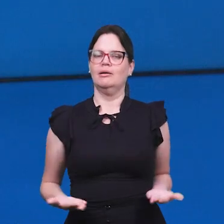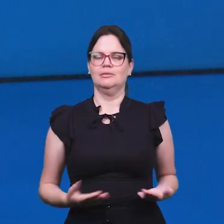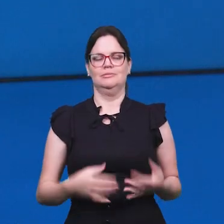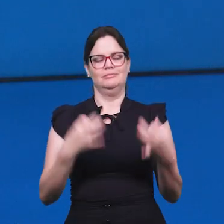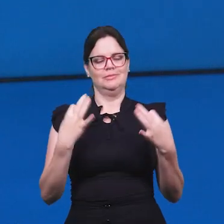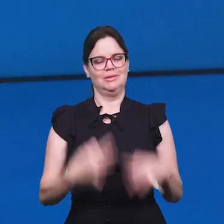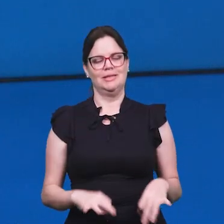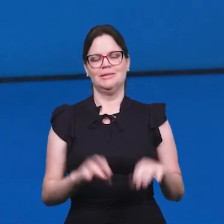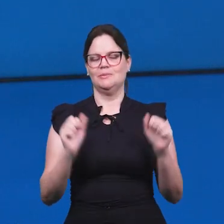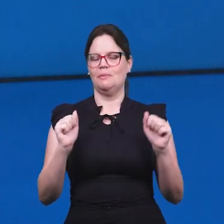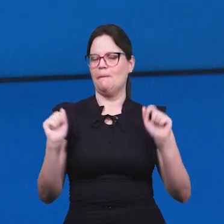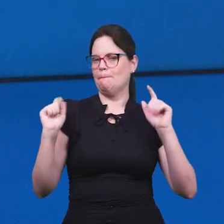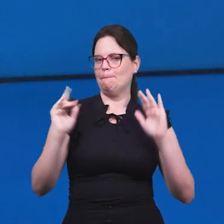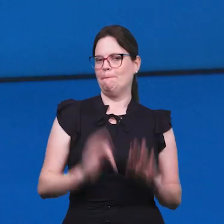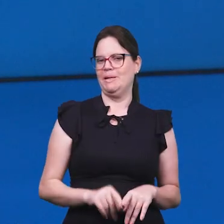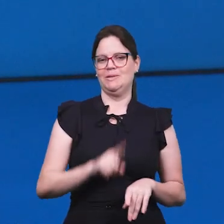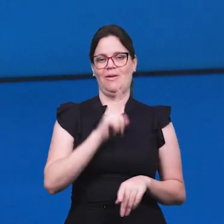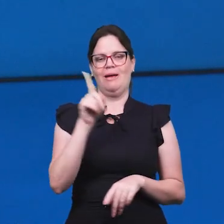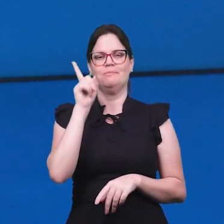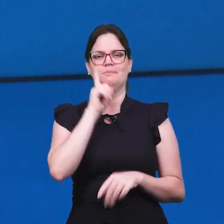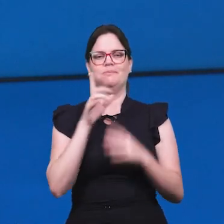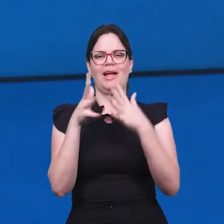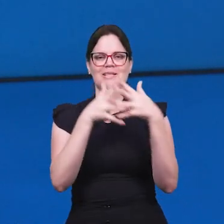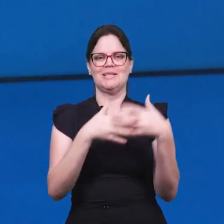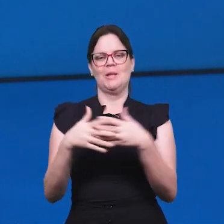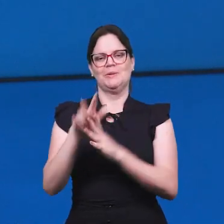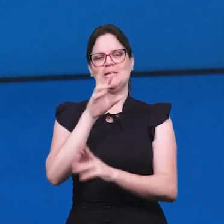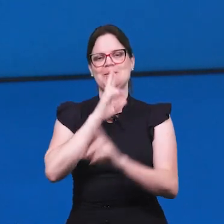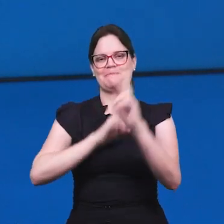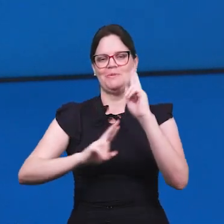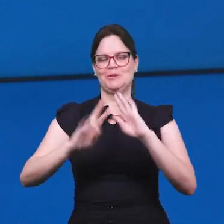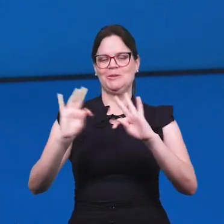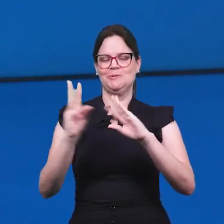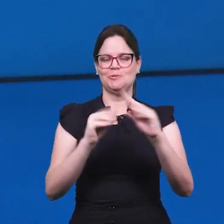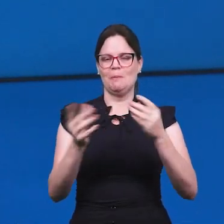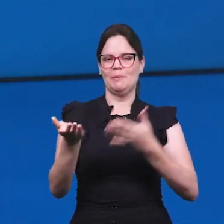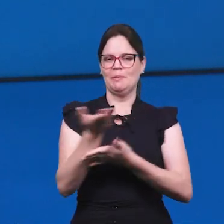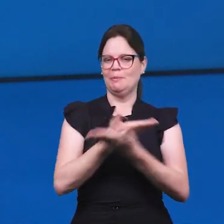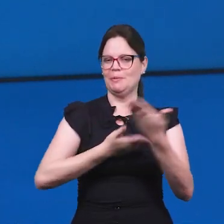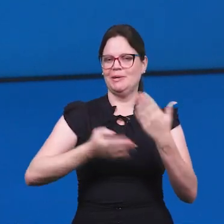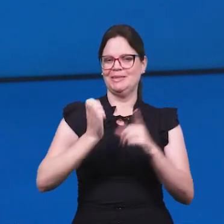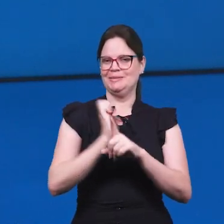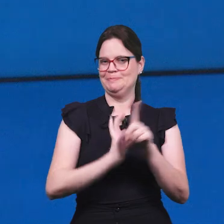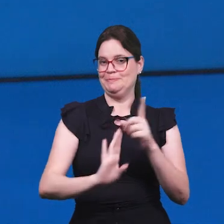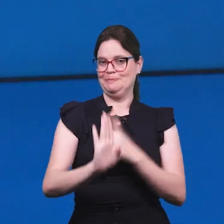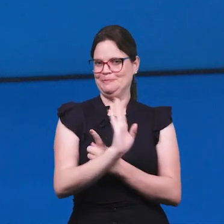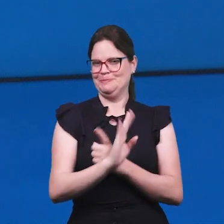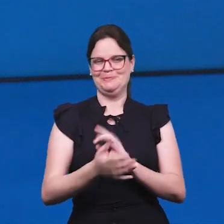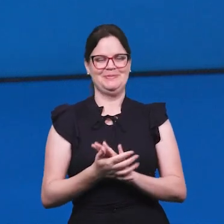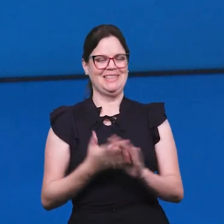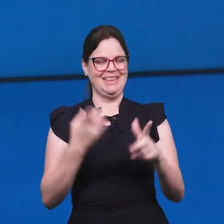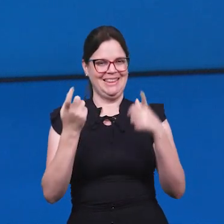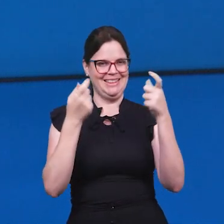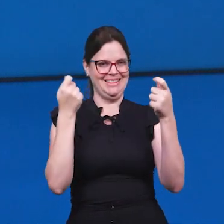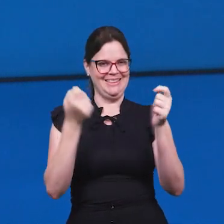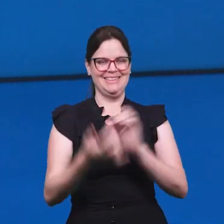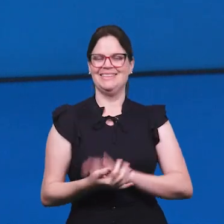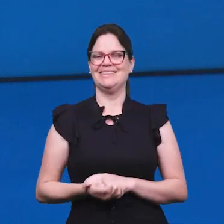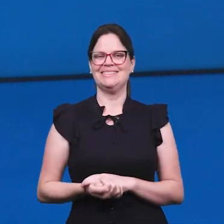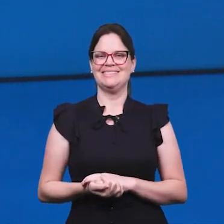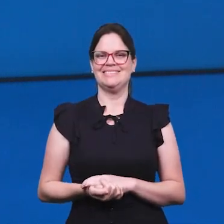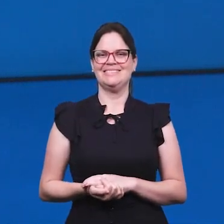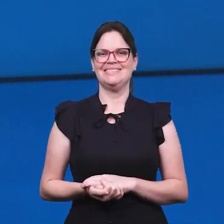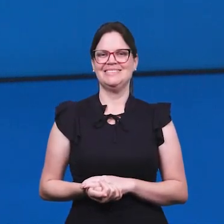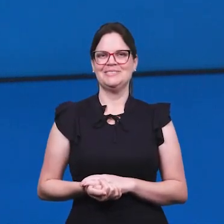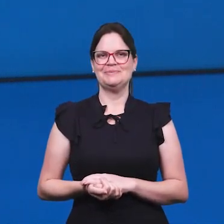é exatamente para não pecar contra o Senhor. Que bênção, nossos irmãos lá dos Estados Unidos, dando essa resposta assim,